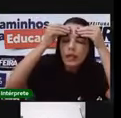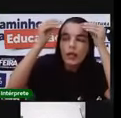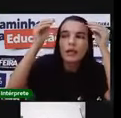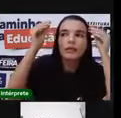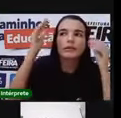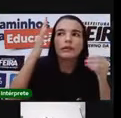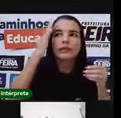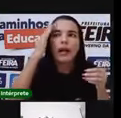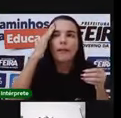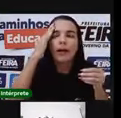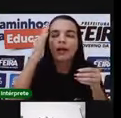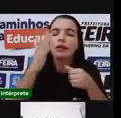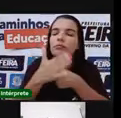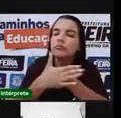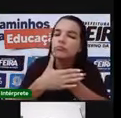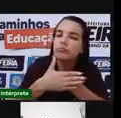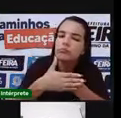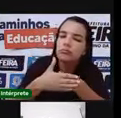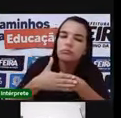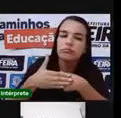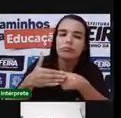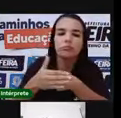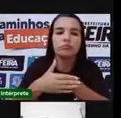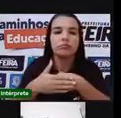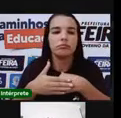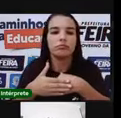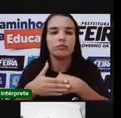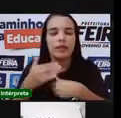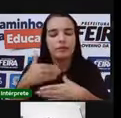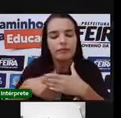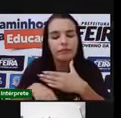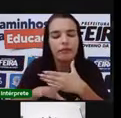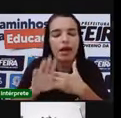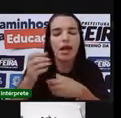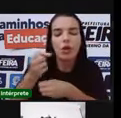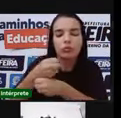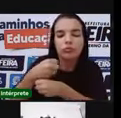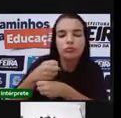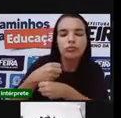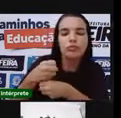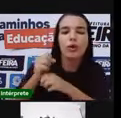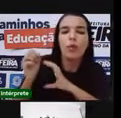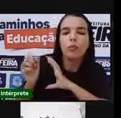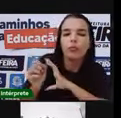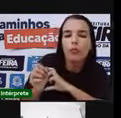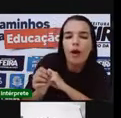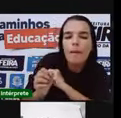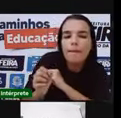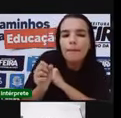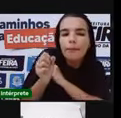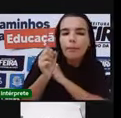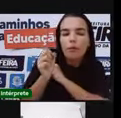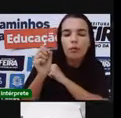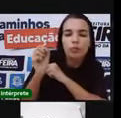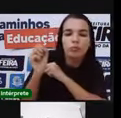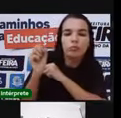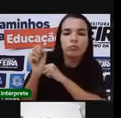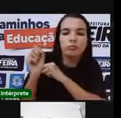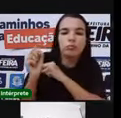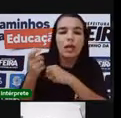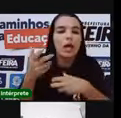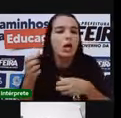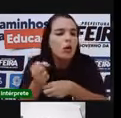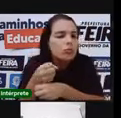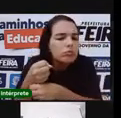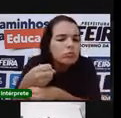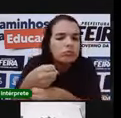ser cordial, eu construí uma fraternidade, não é? Eu construí coisas